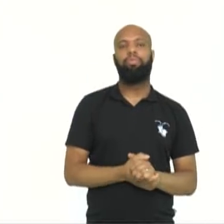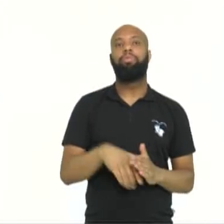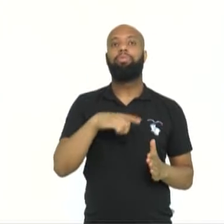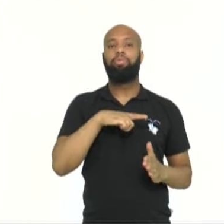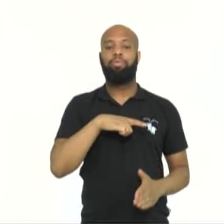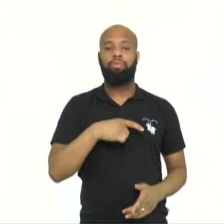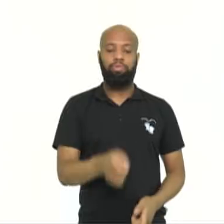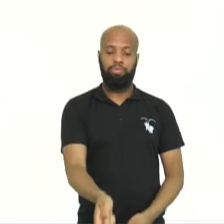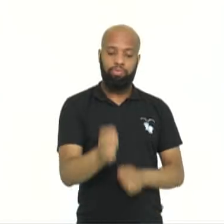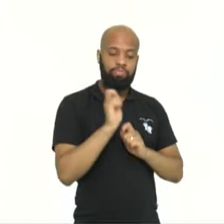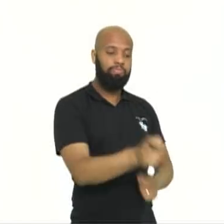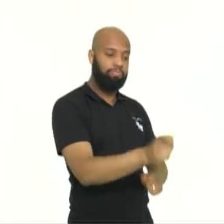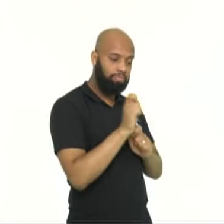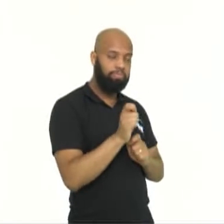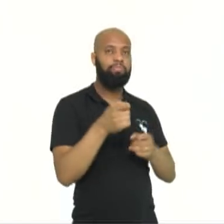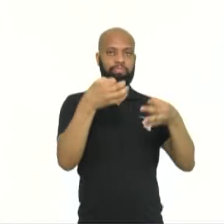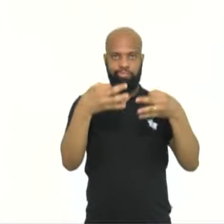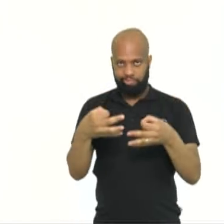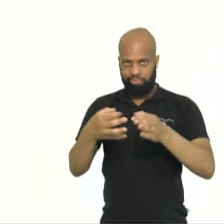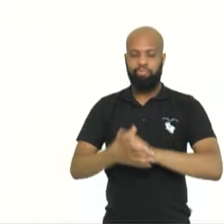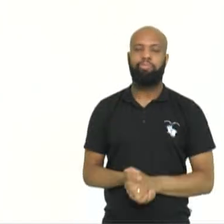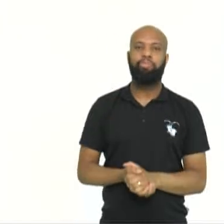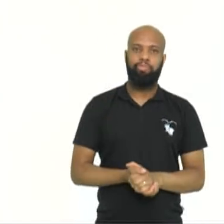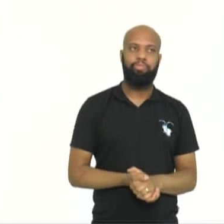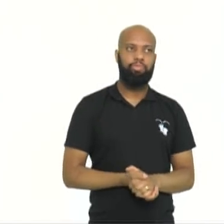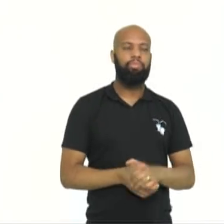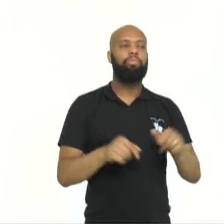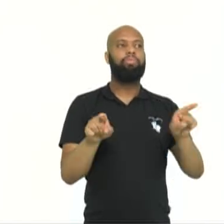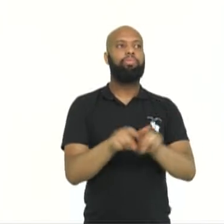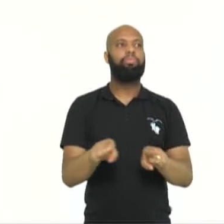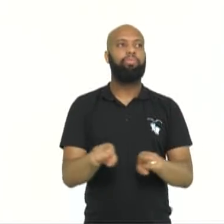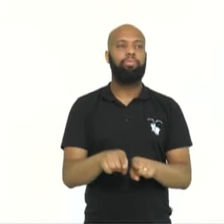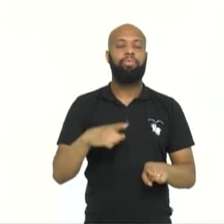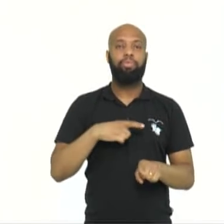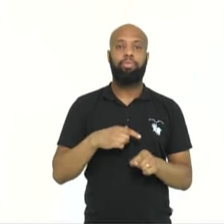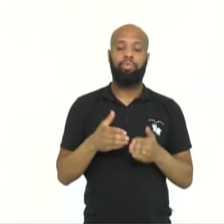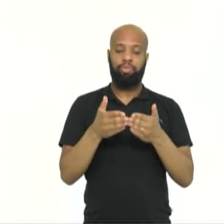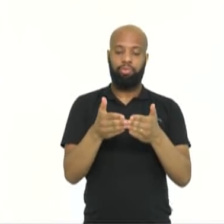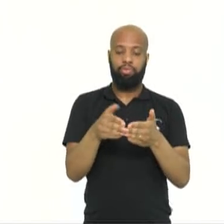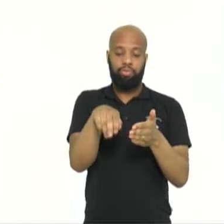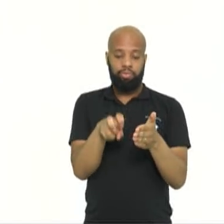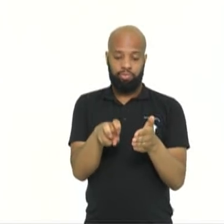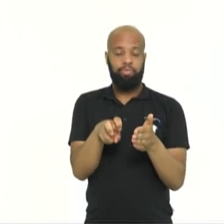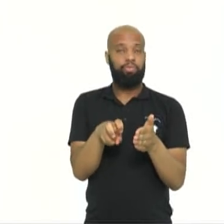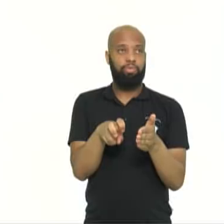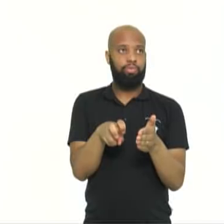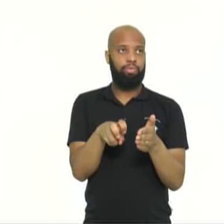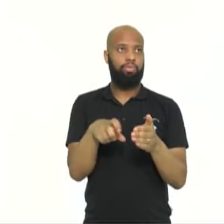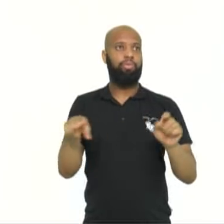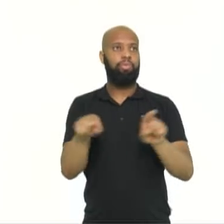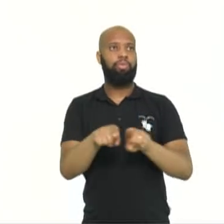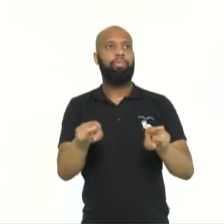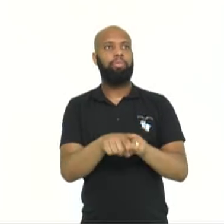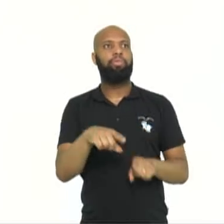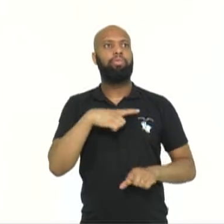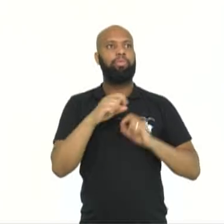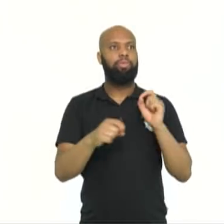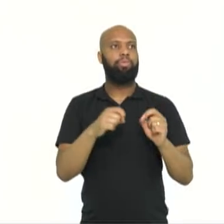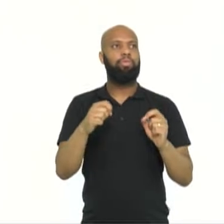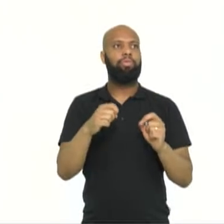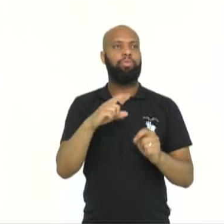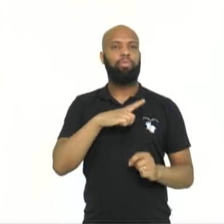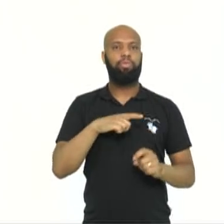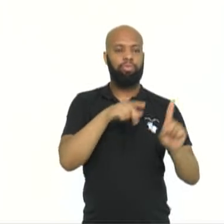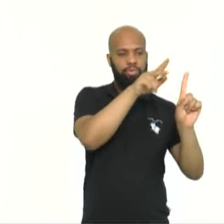Pescando? Muito bem. E eles estão ali num barco, né? Tem ali a presença de